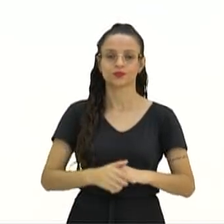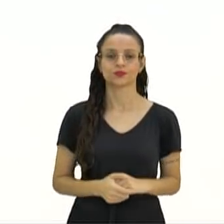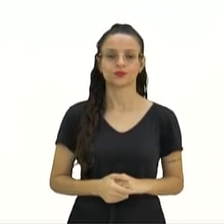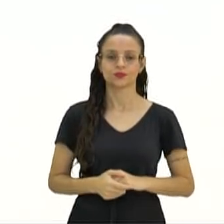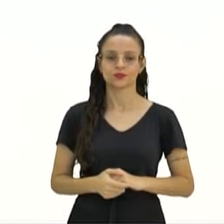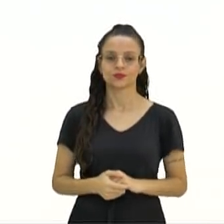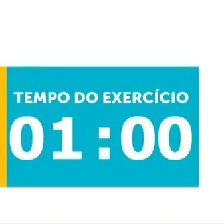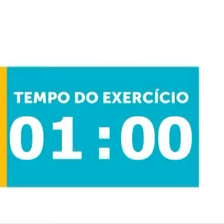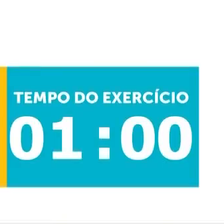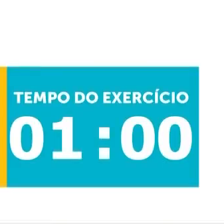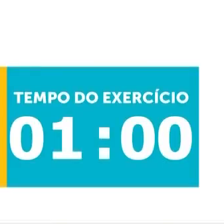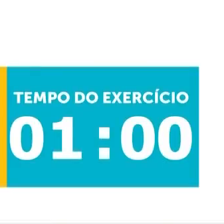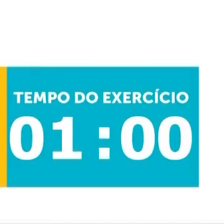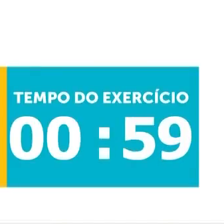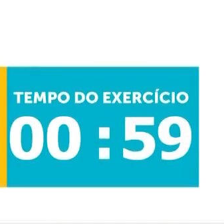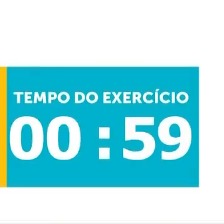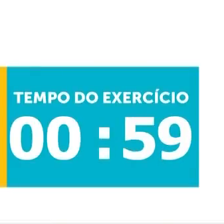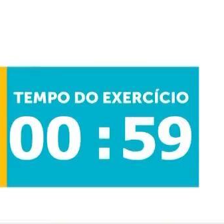corrigir.